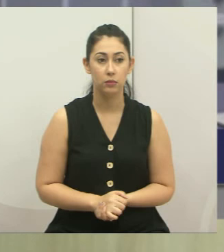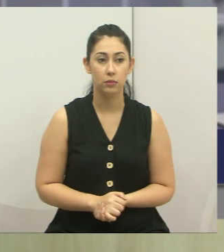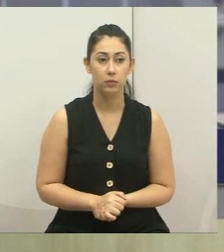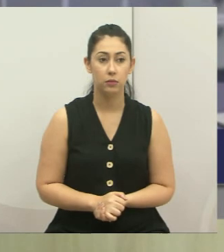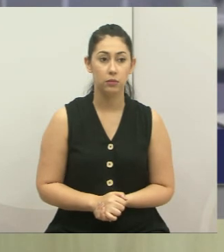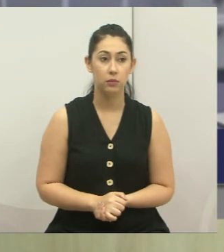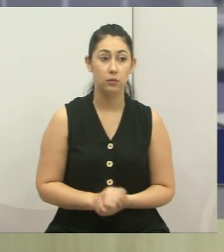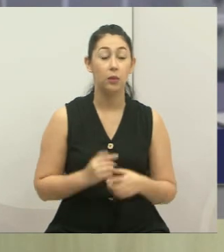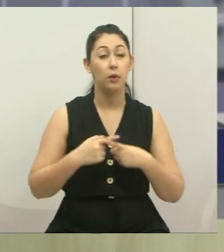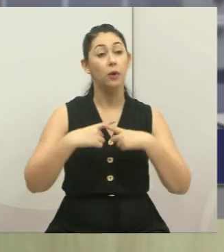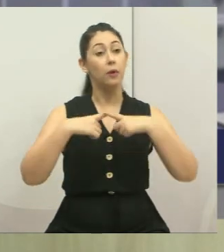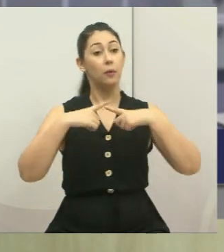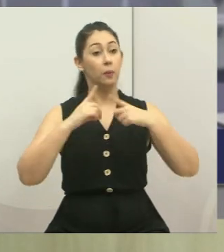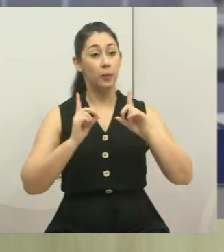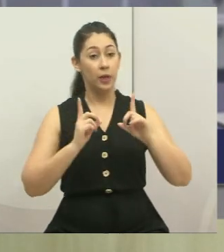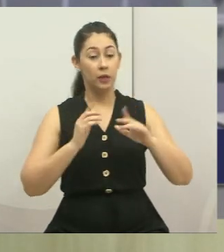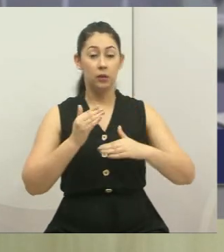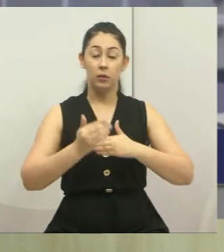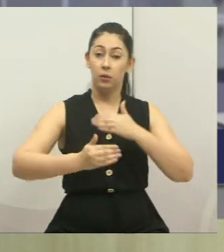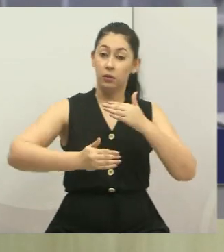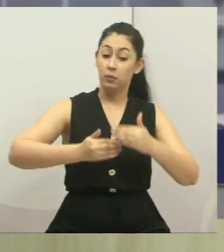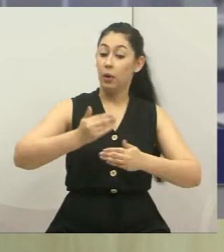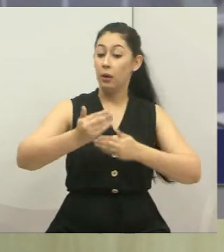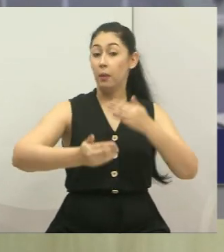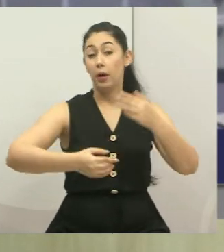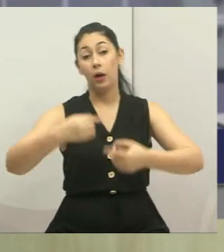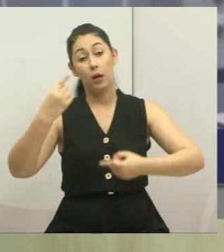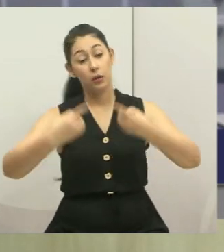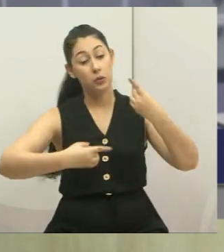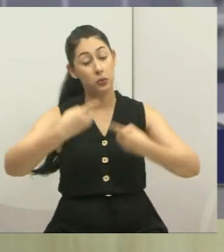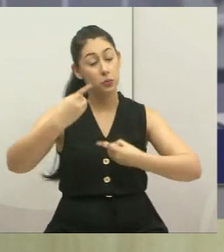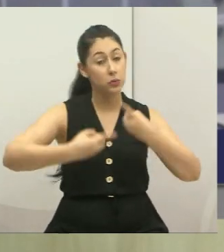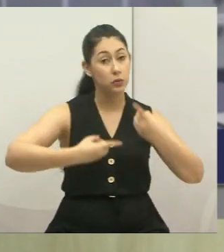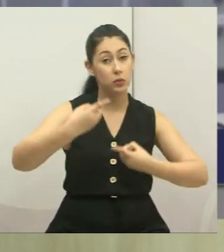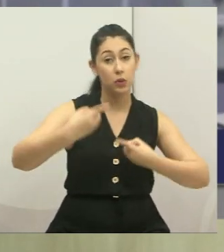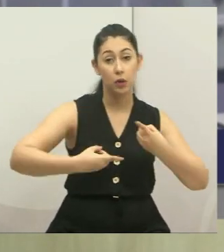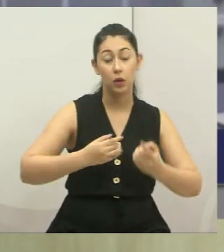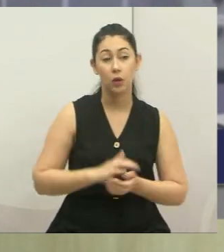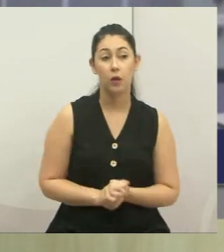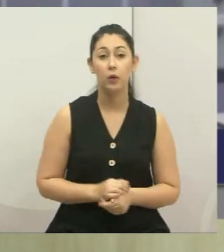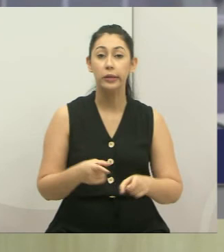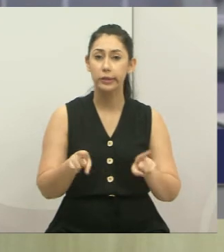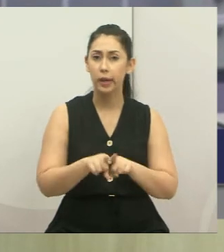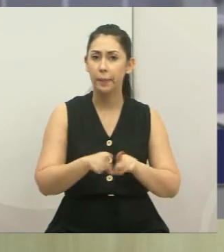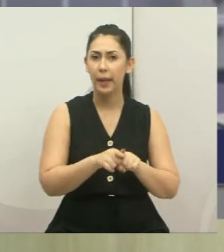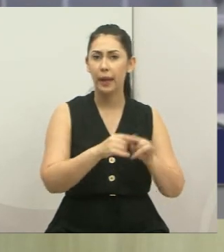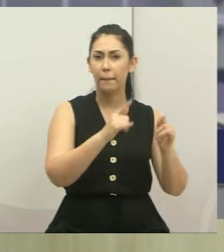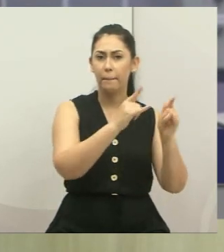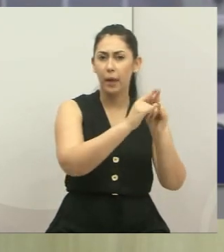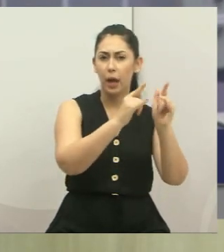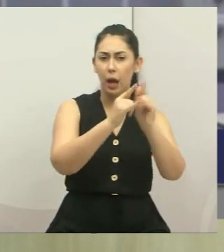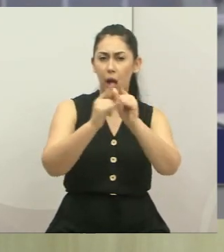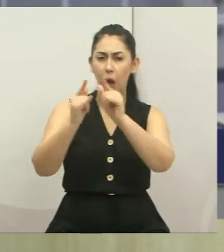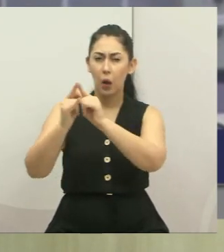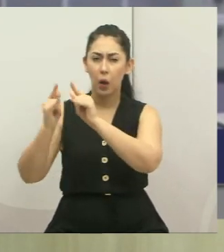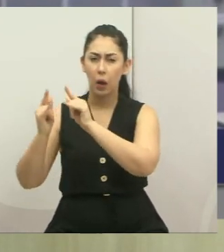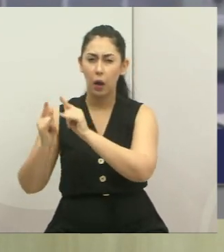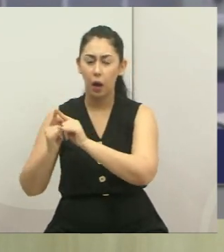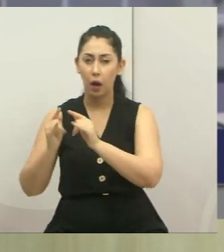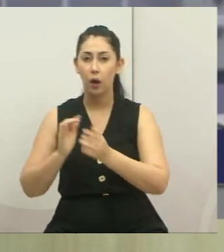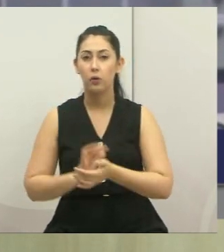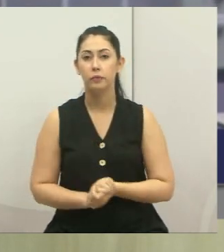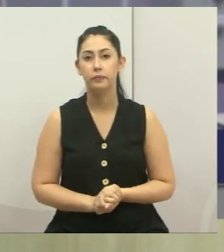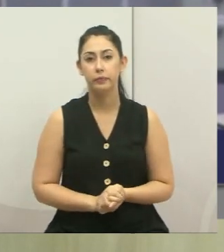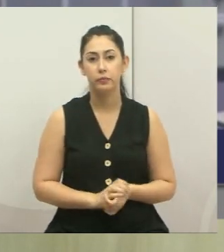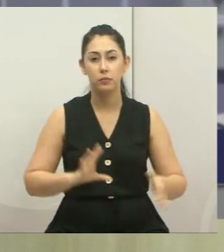ainda sob um momento de muita discussão, inclusive pelas instituições que